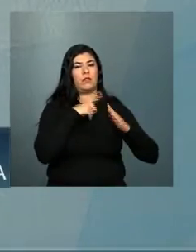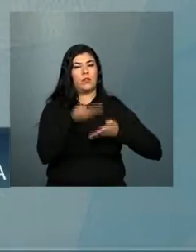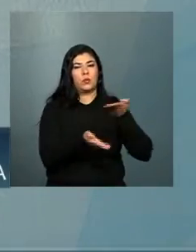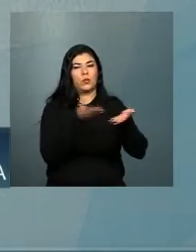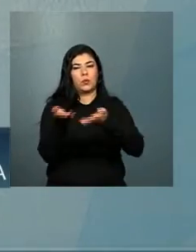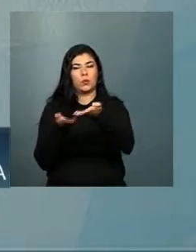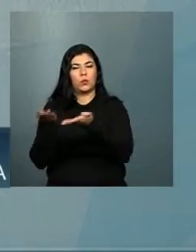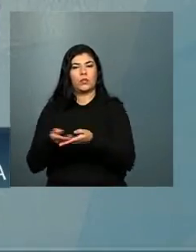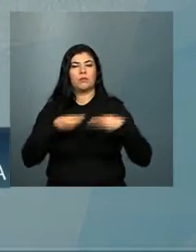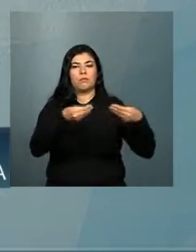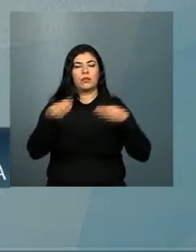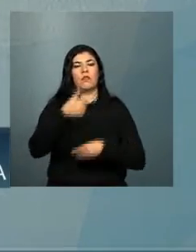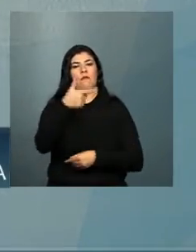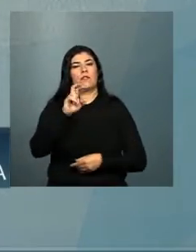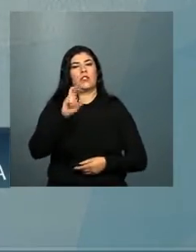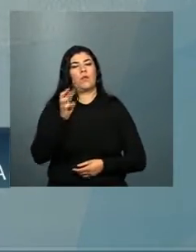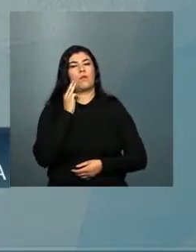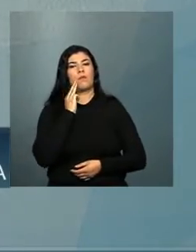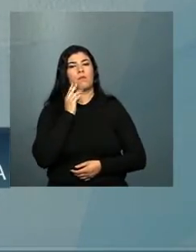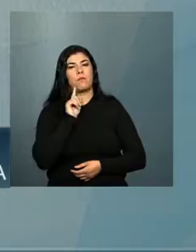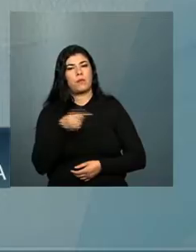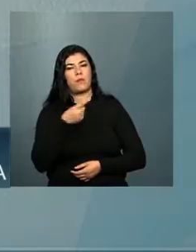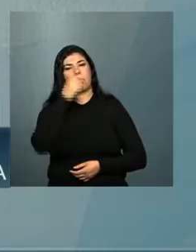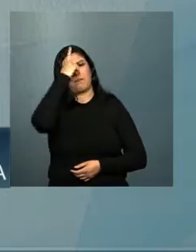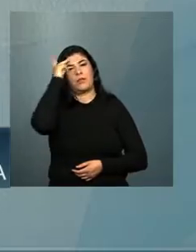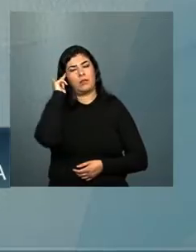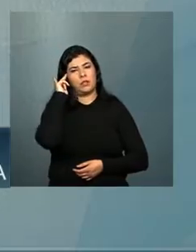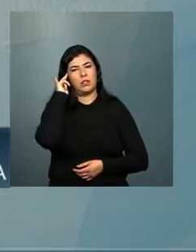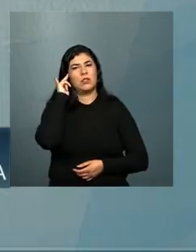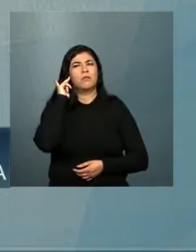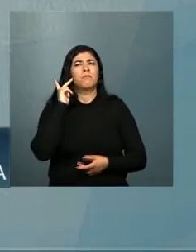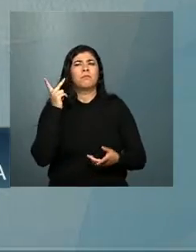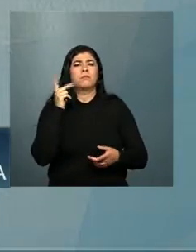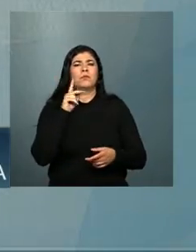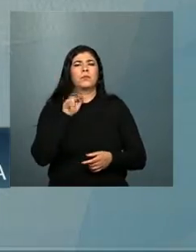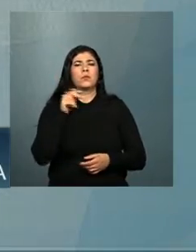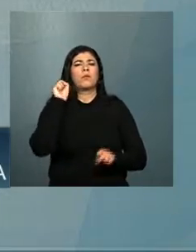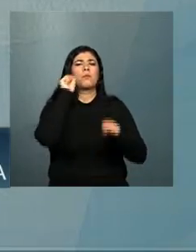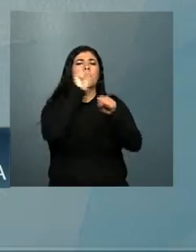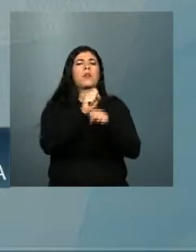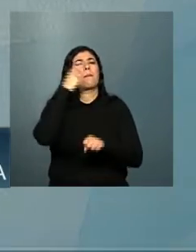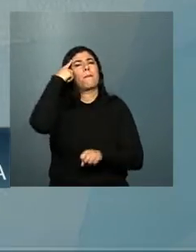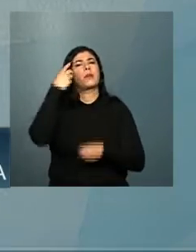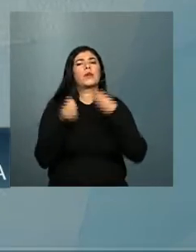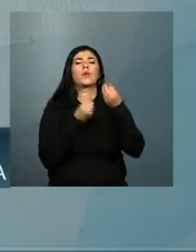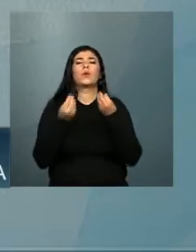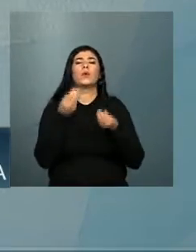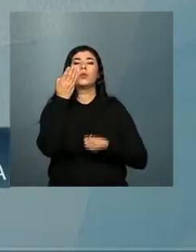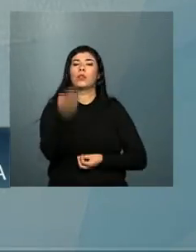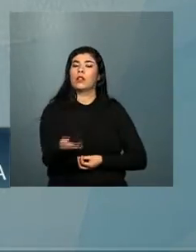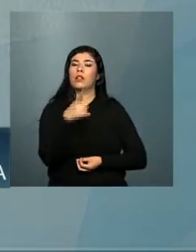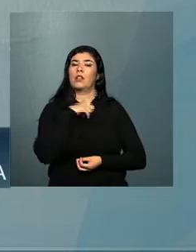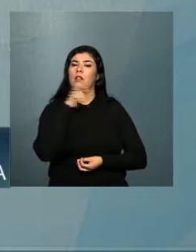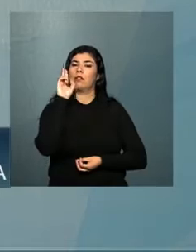de pessoas. As pessoas, elas não param para pensar. Mas você que está